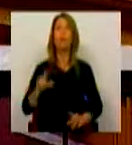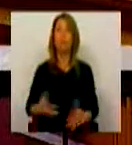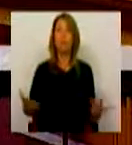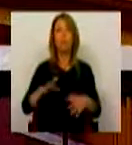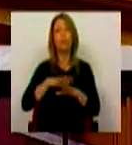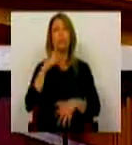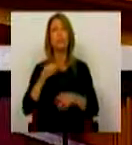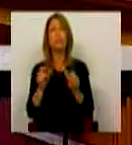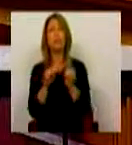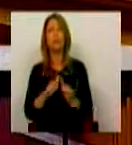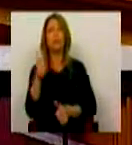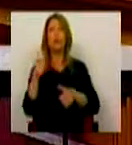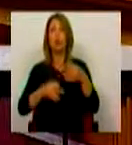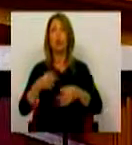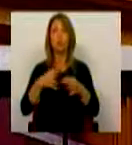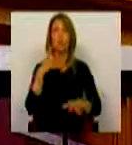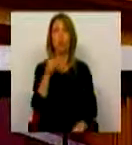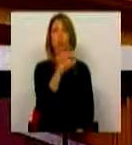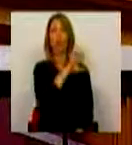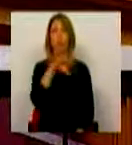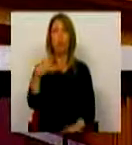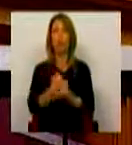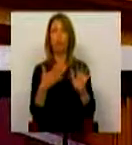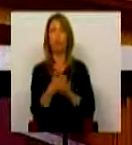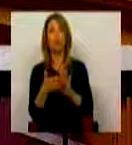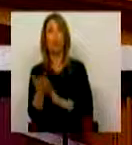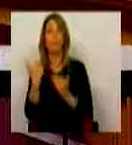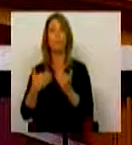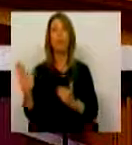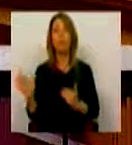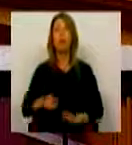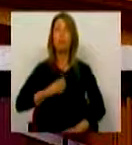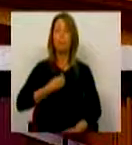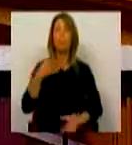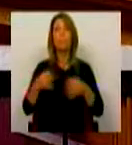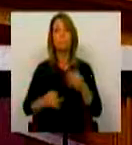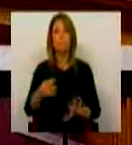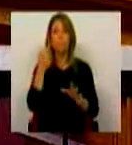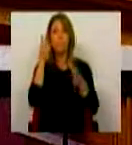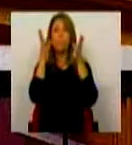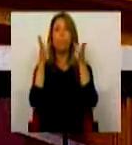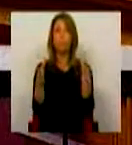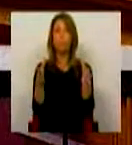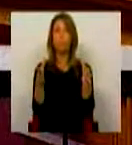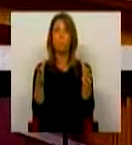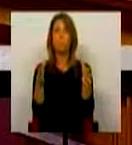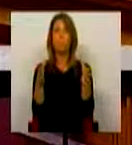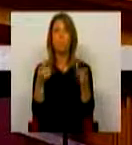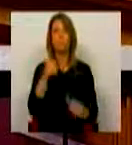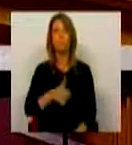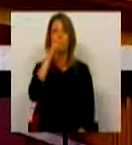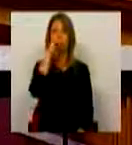foi recordado, mais de 1.800 funcionários, ou seja, uma preocupação de uma justiça atenta, onde, convém